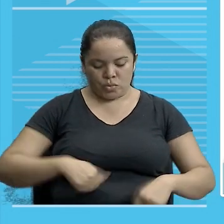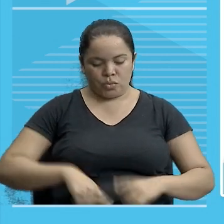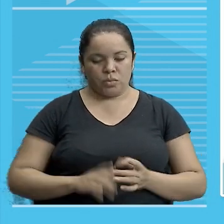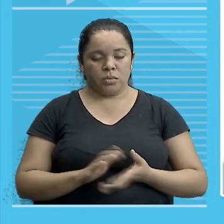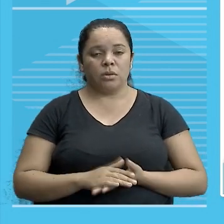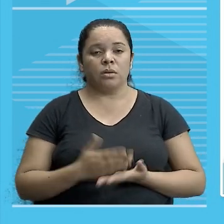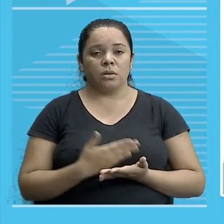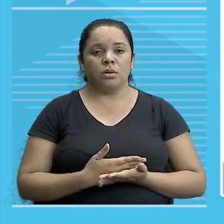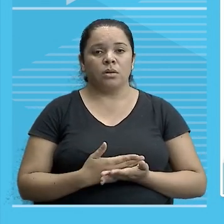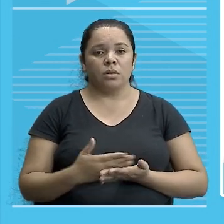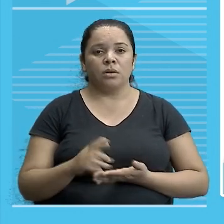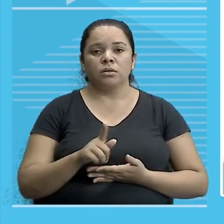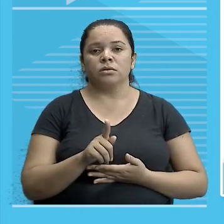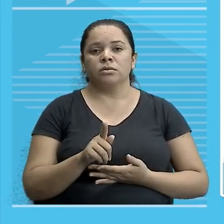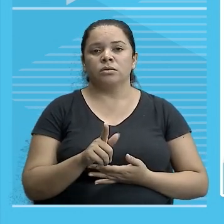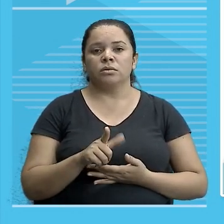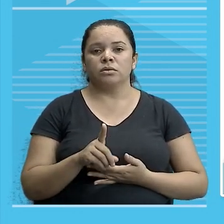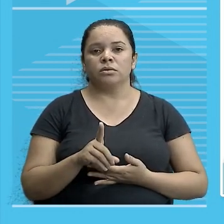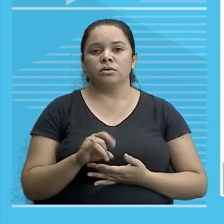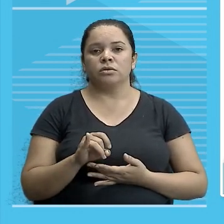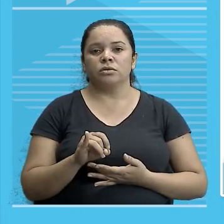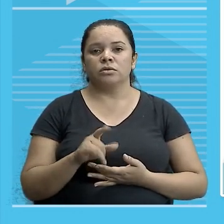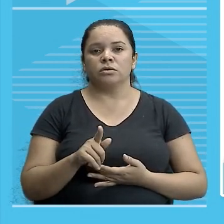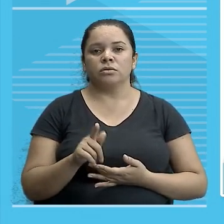boca. A digestão